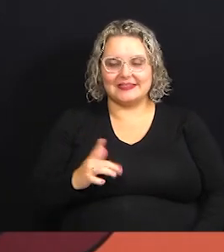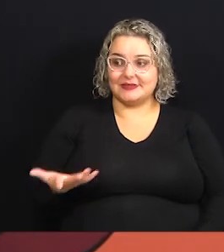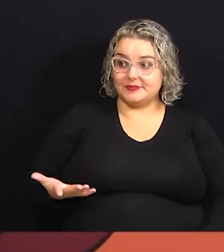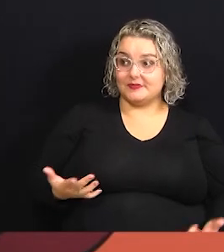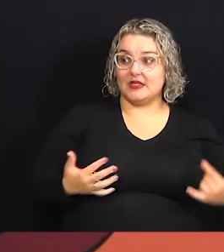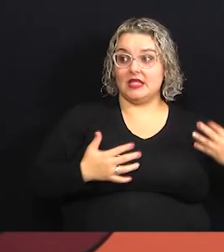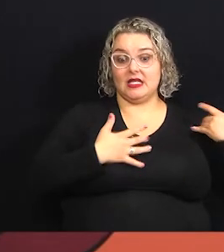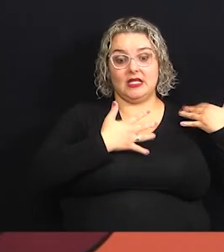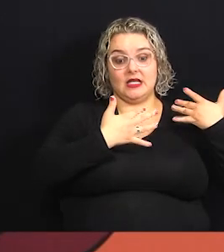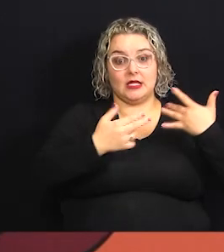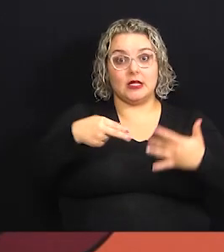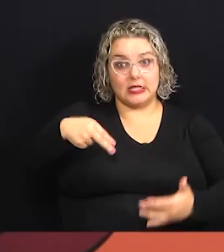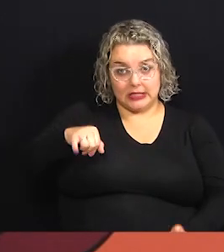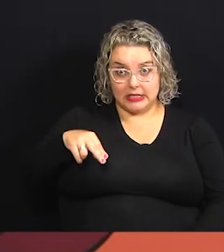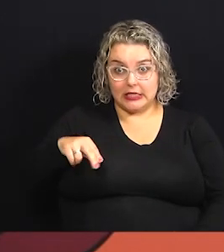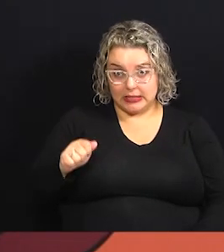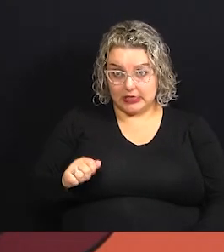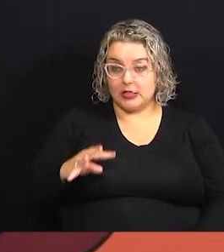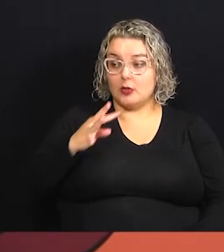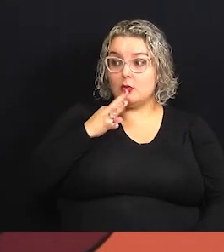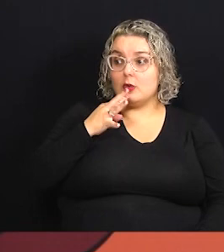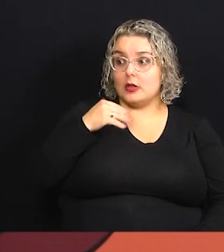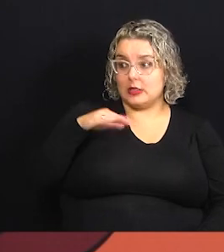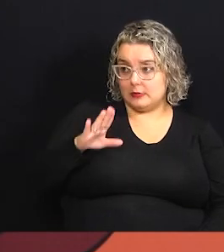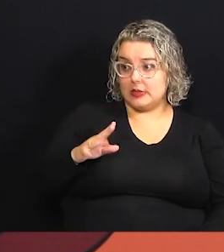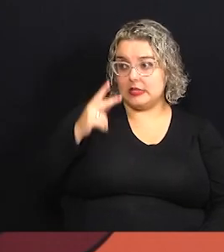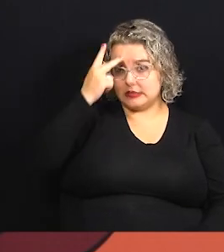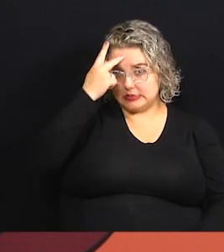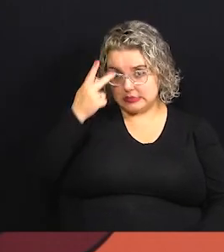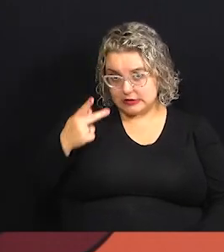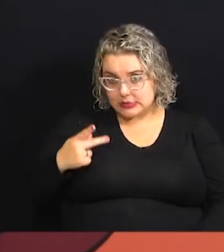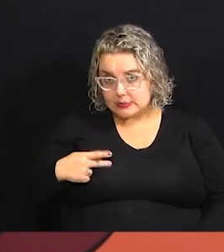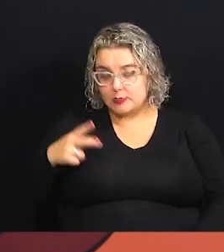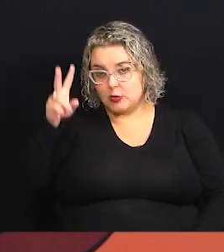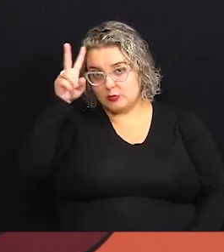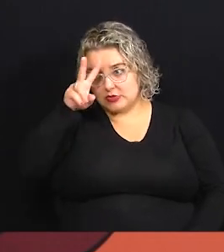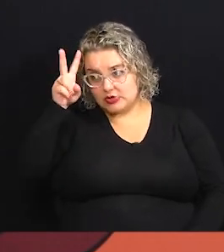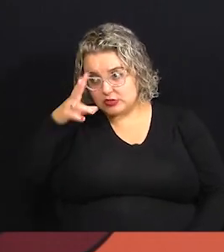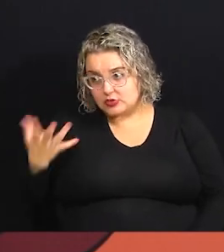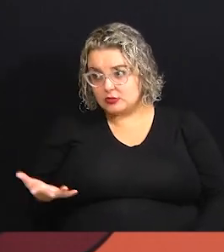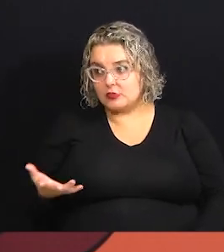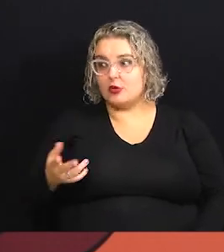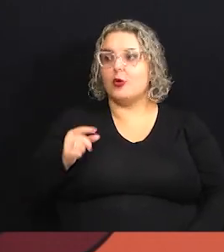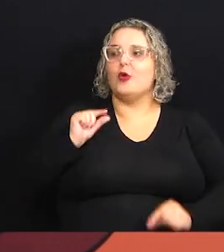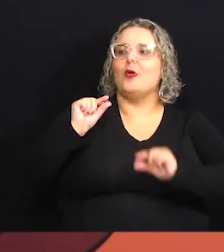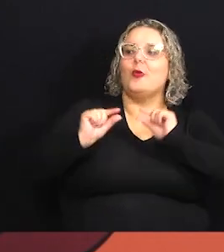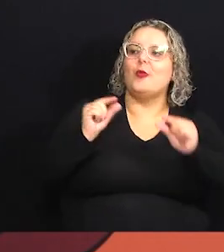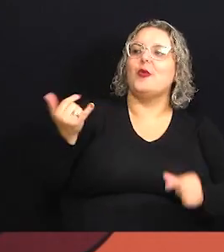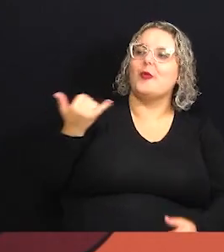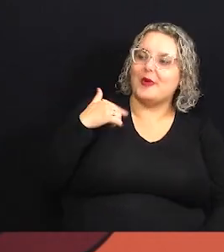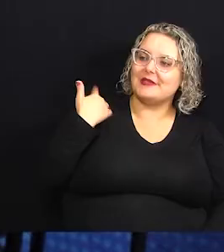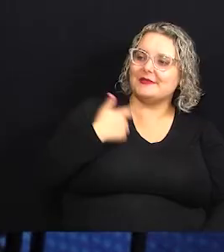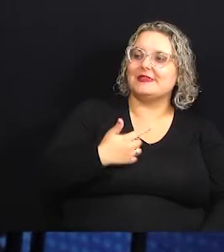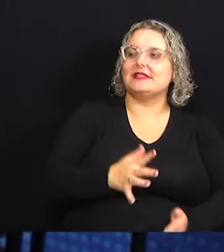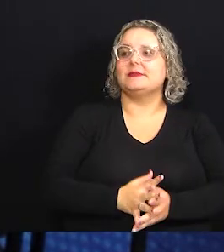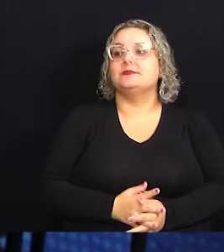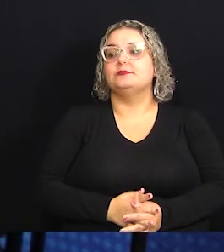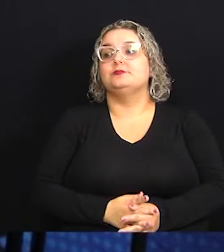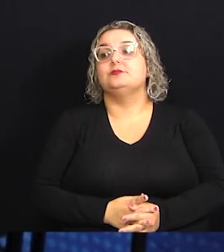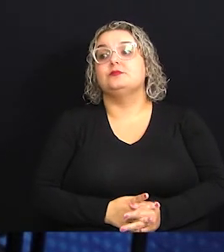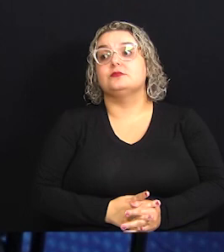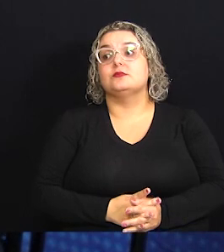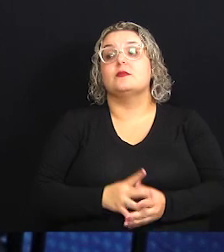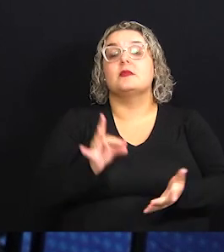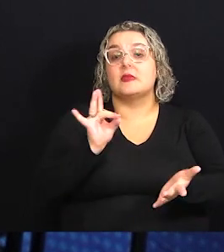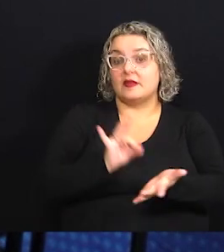nessa jornada que Nina conhece mais das próprias raízes. Conta um pouco mais pra gente aí.